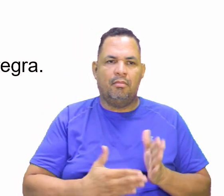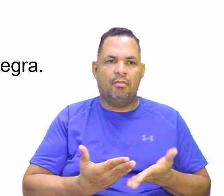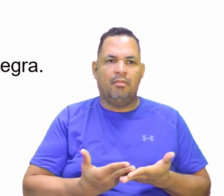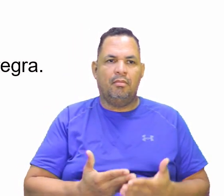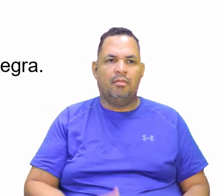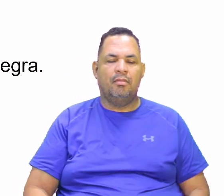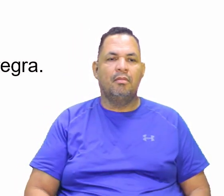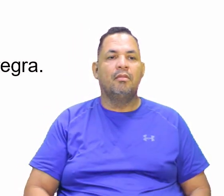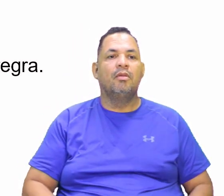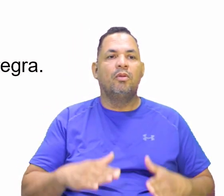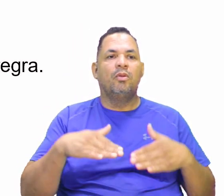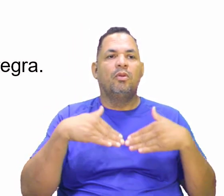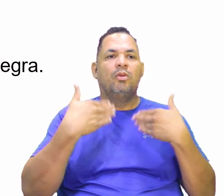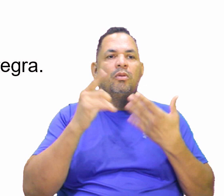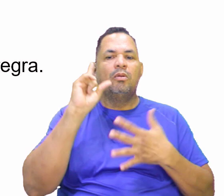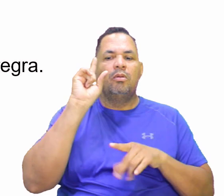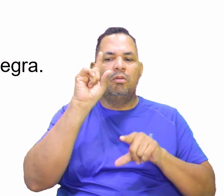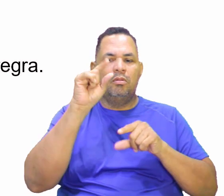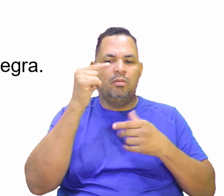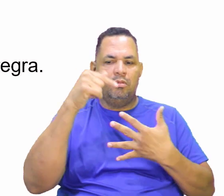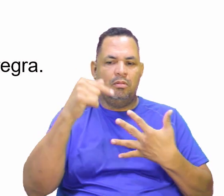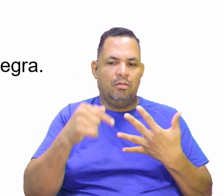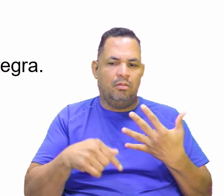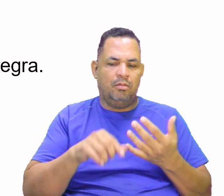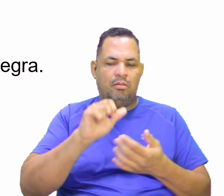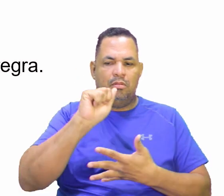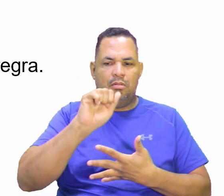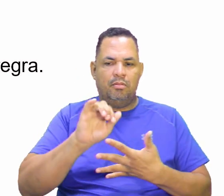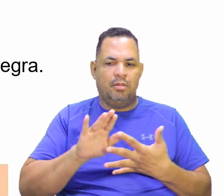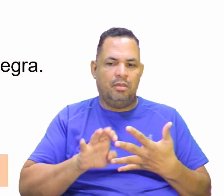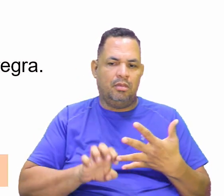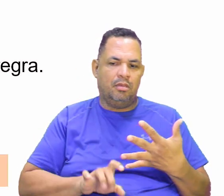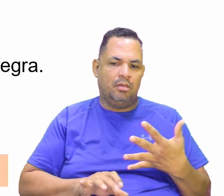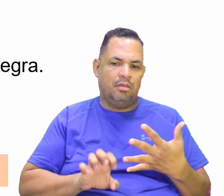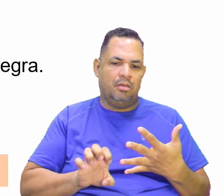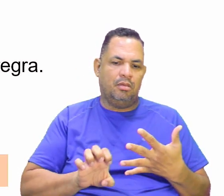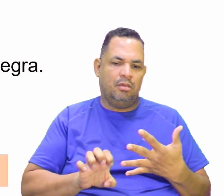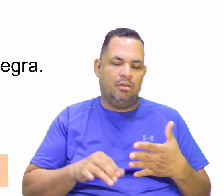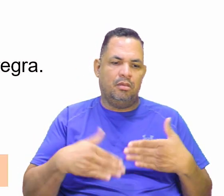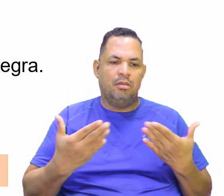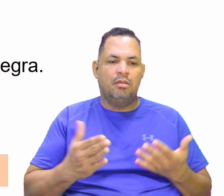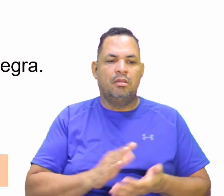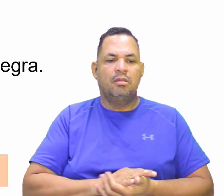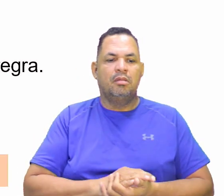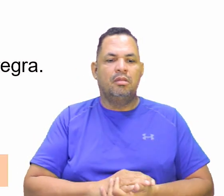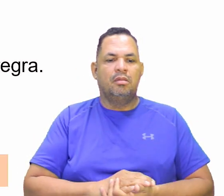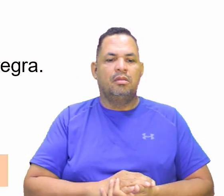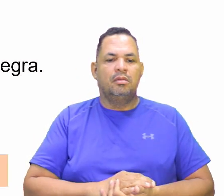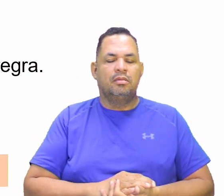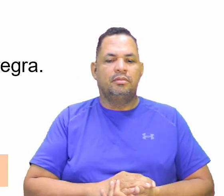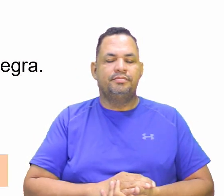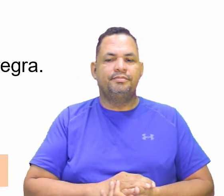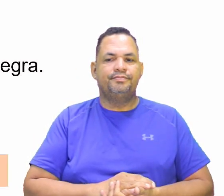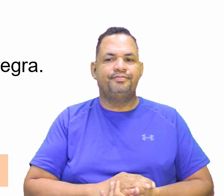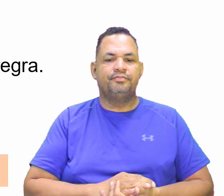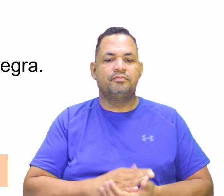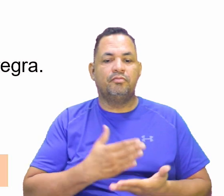Então, amadinhos, qual é a alternativa? A, B, C, D ou E? Olha só, ele faz